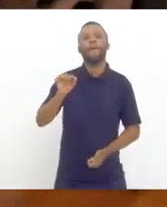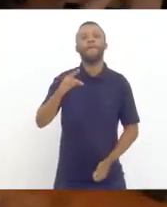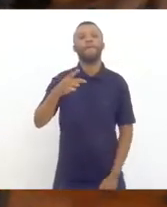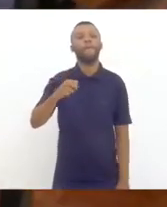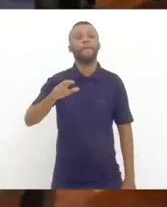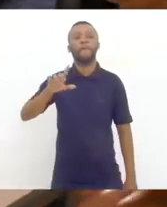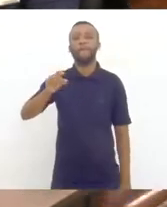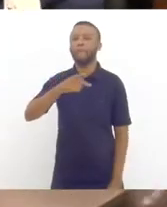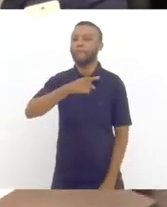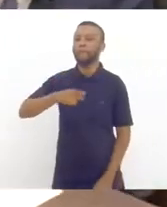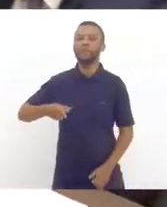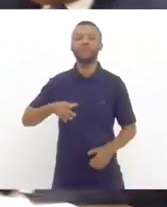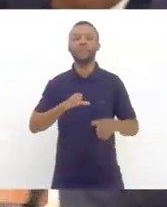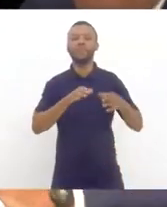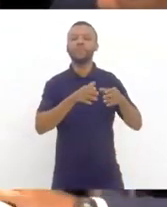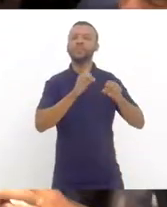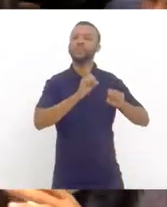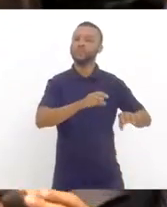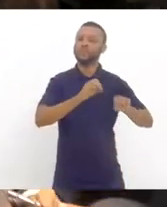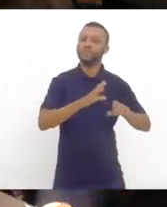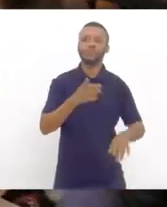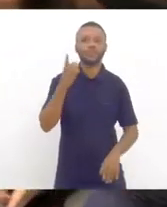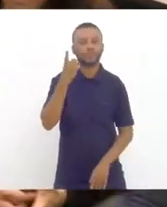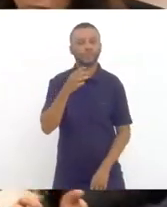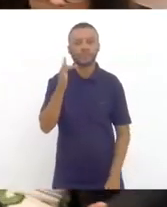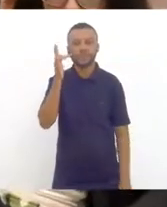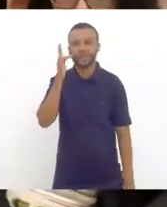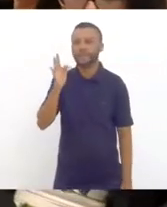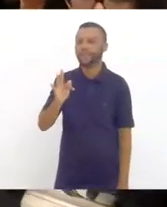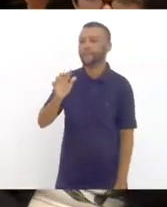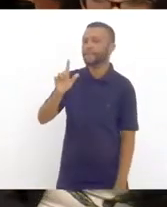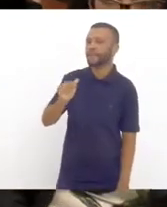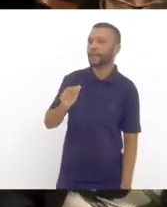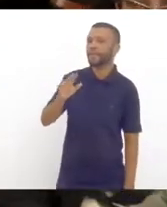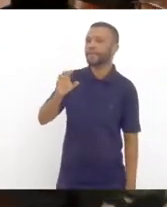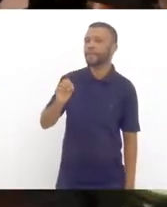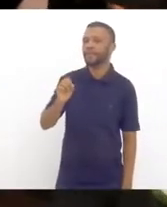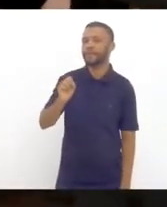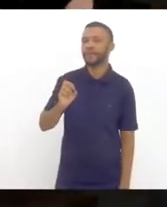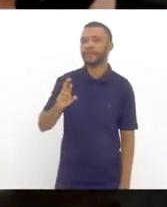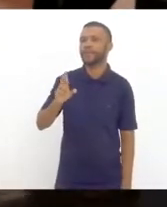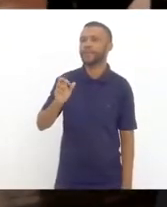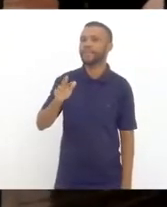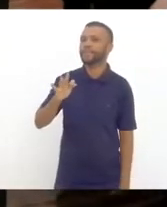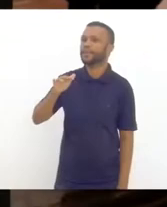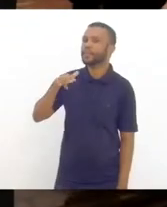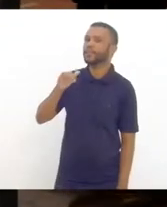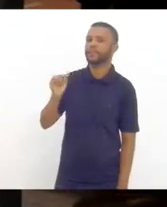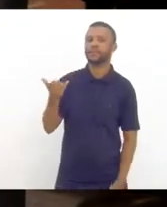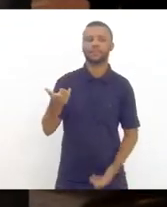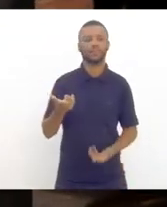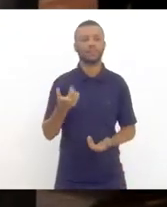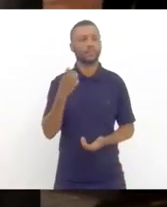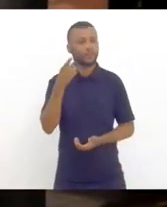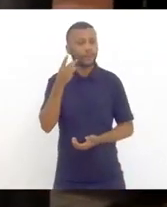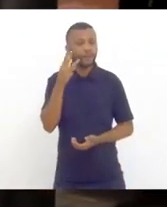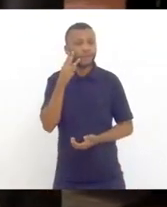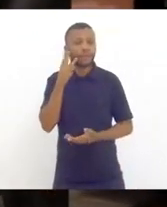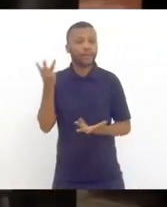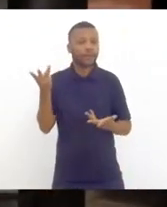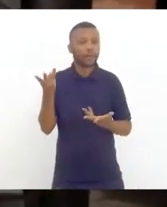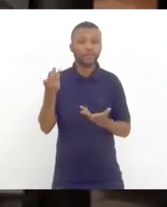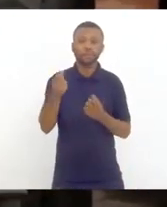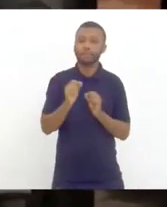da Comissão de Educação, deputado Flávio Serafini, deputado Valdeck Carneiro, demais